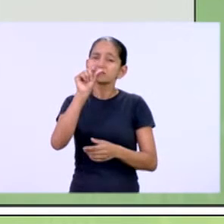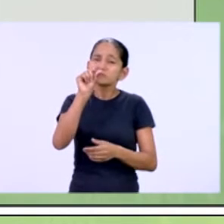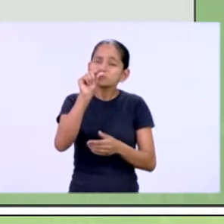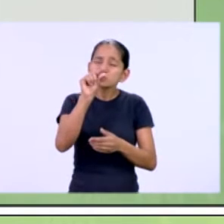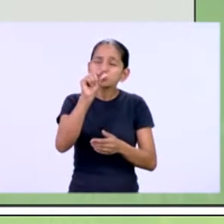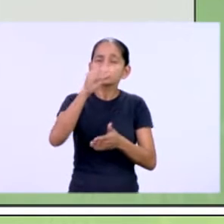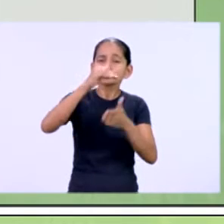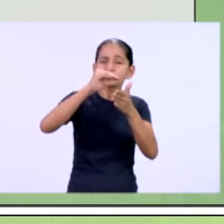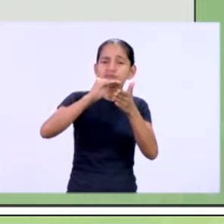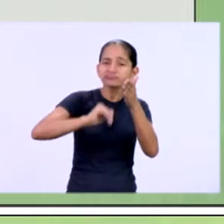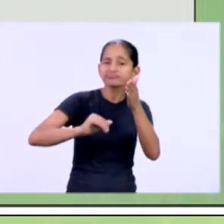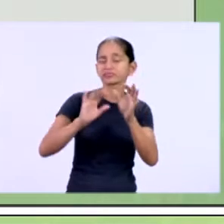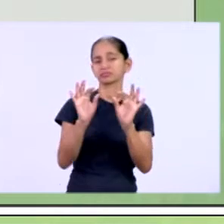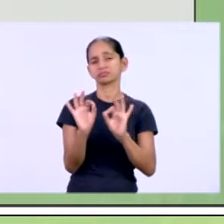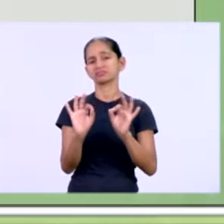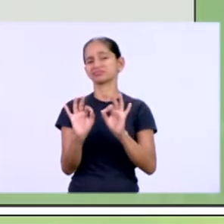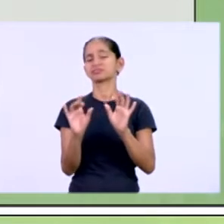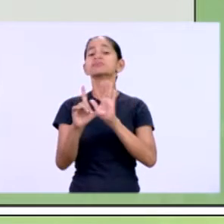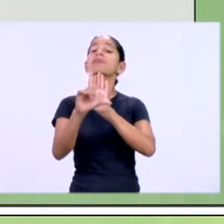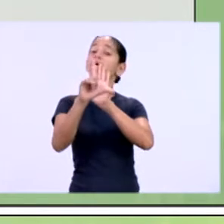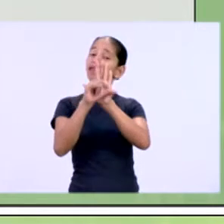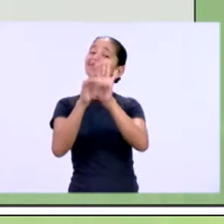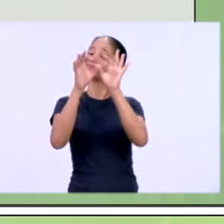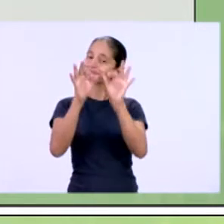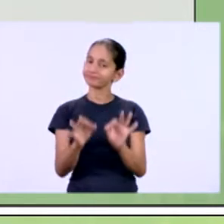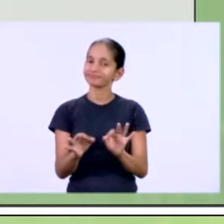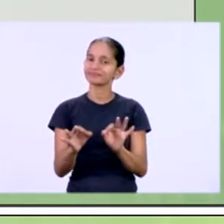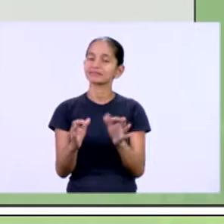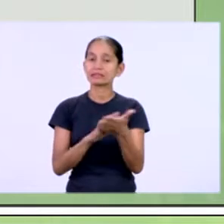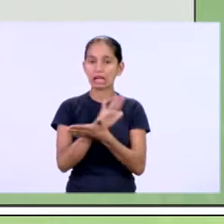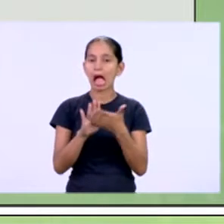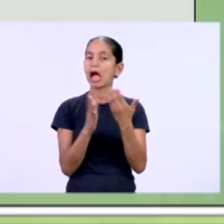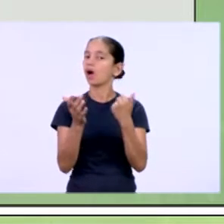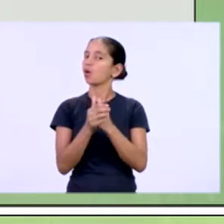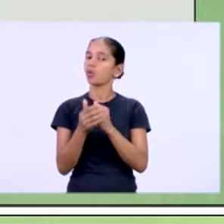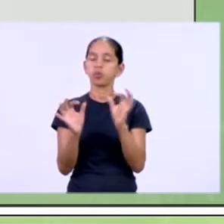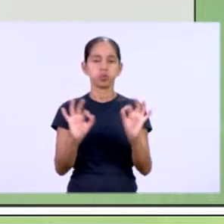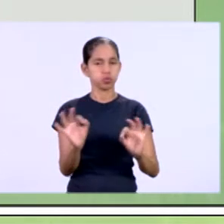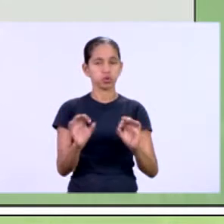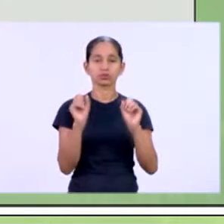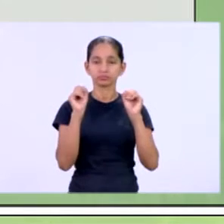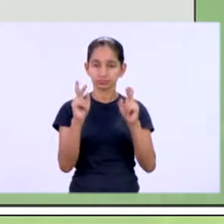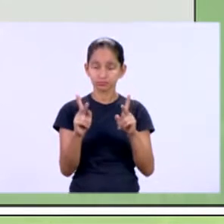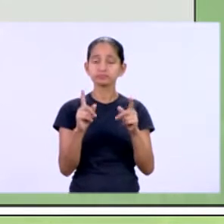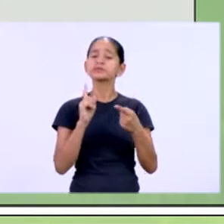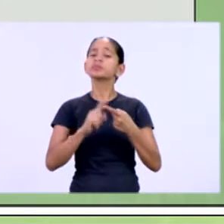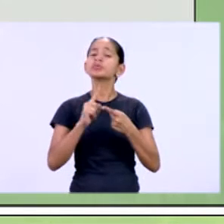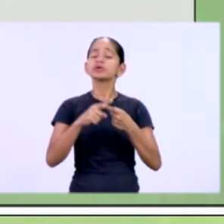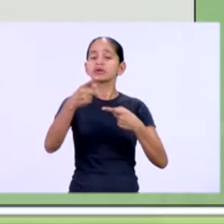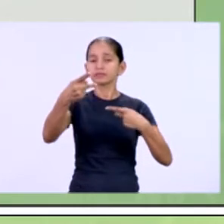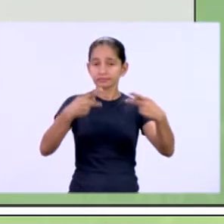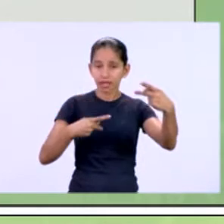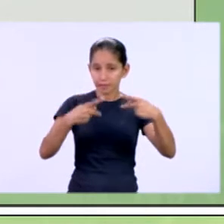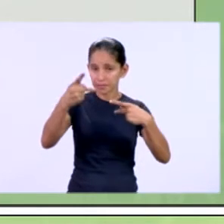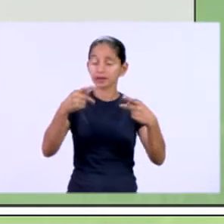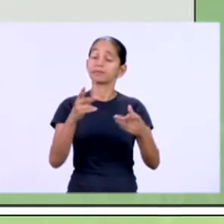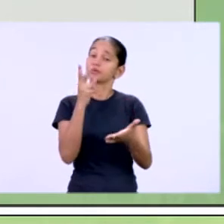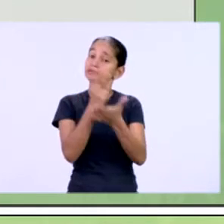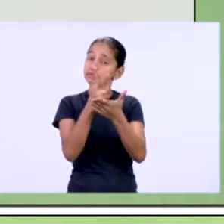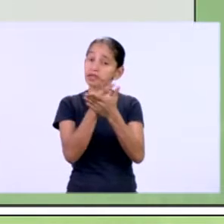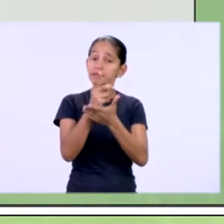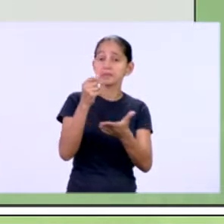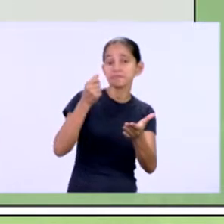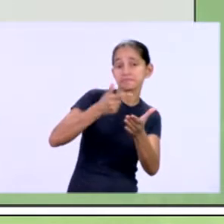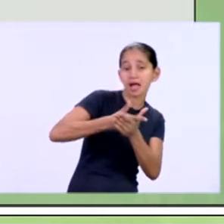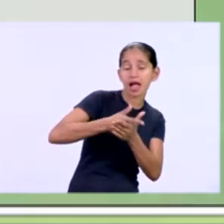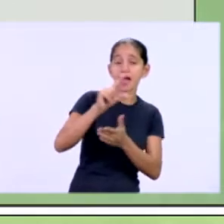tributária legalmente possível. Ok? Então, por que planejar? Para pagar menos impostos,